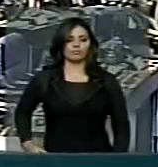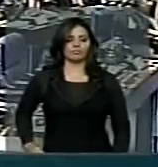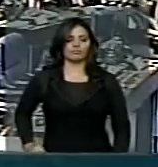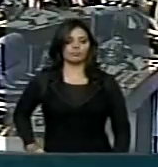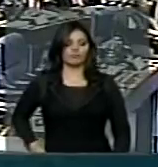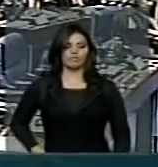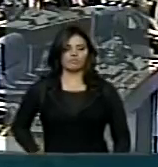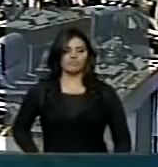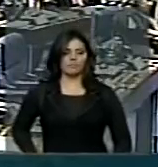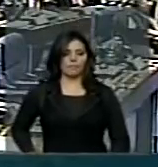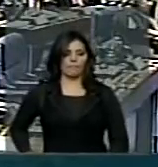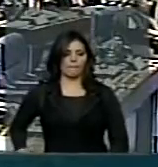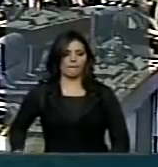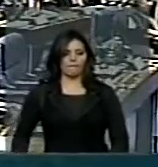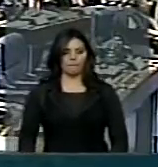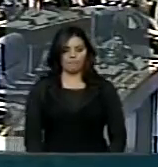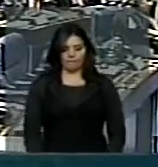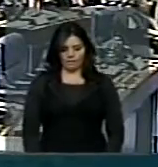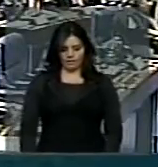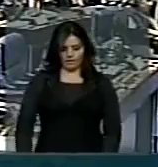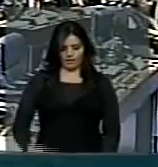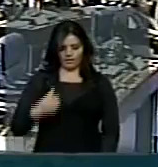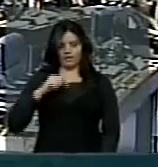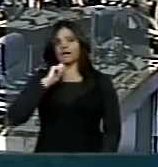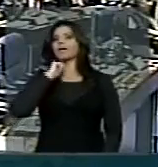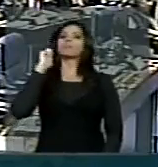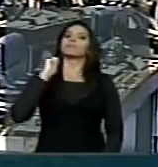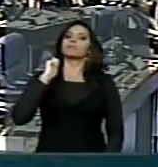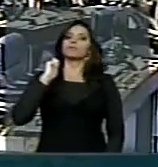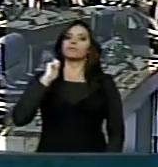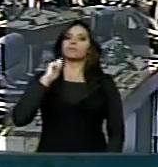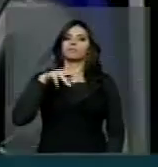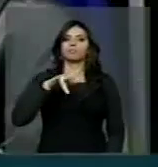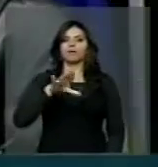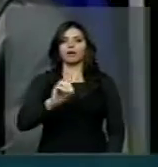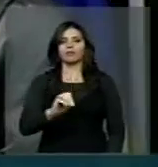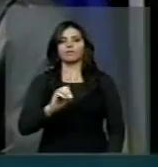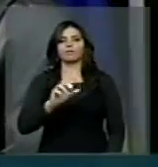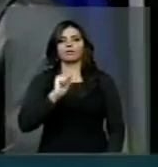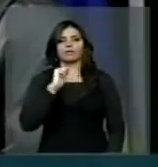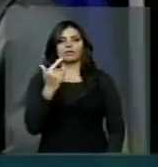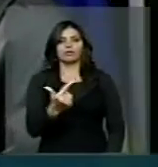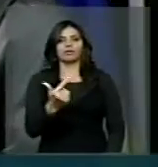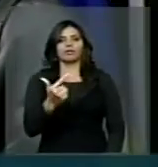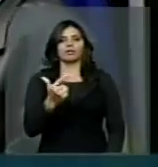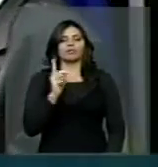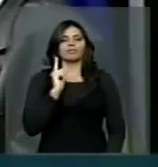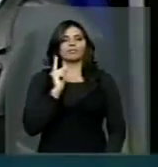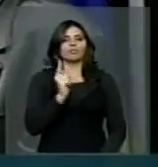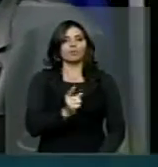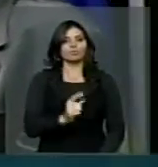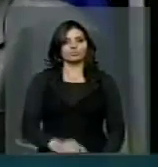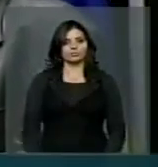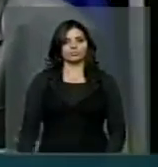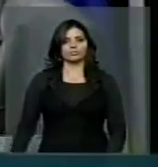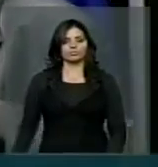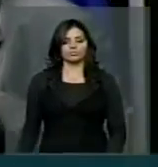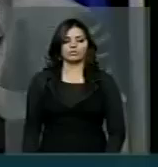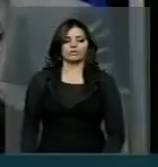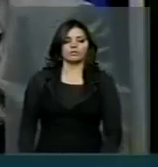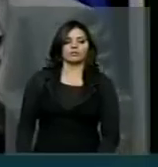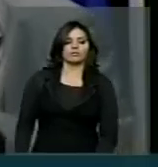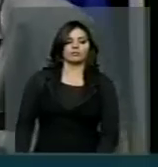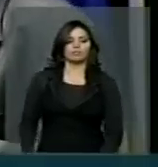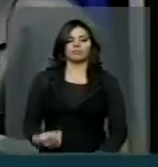por agora, abril, maio, na Assembleia Legislativa de Pernambuco, um encontro que saiu com uma tese que